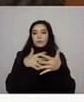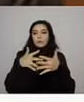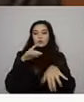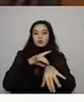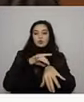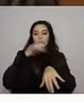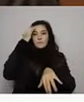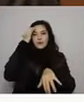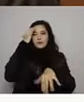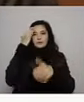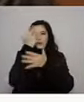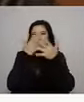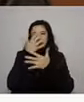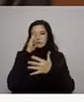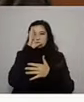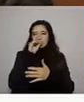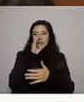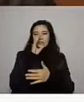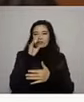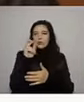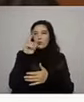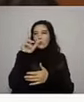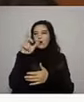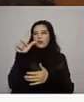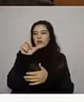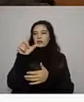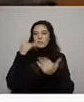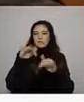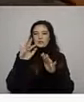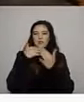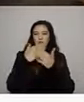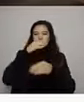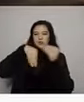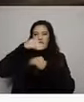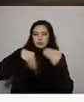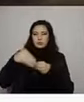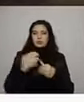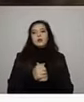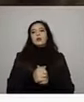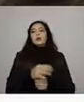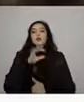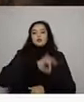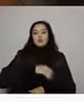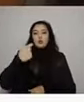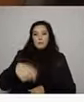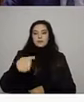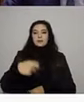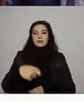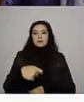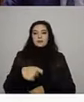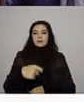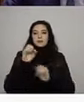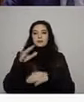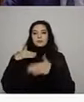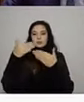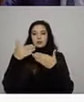bocadinho baralhado. Não sei se foi dos Ares de Lisboa, não, mas eu acho que houve aqui uma grande misturada. Muito obrigado. O Sr. Presidente disse no início, antes